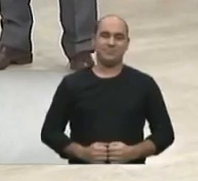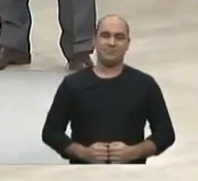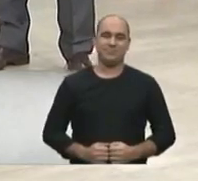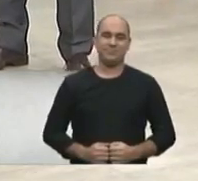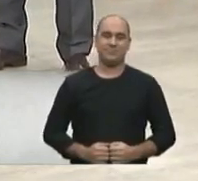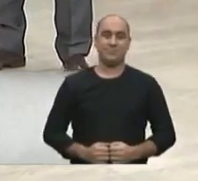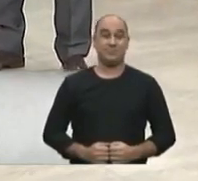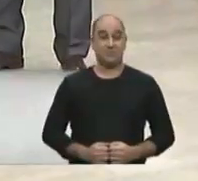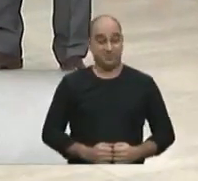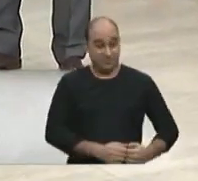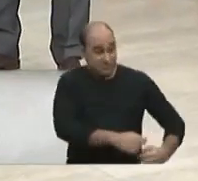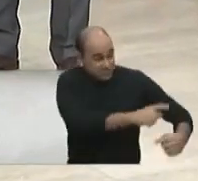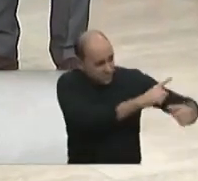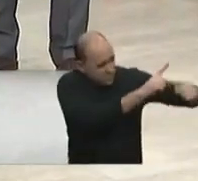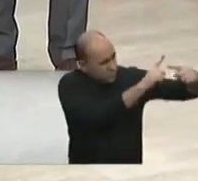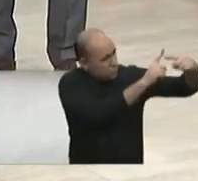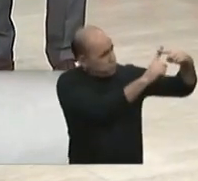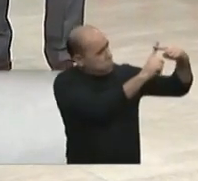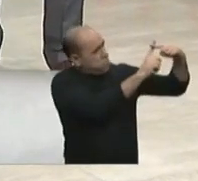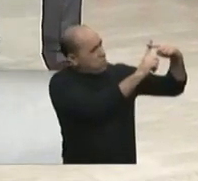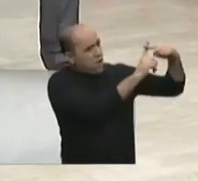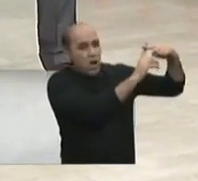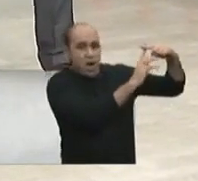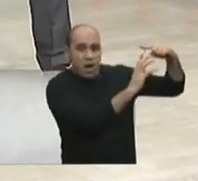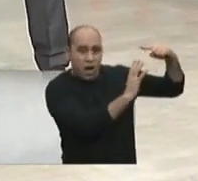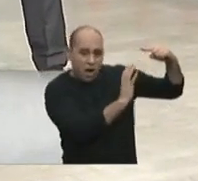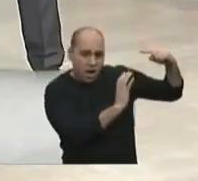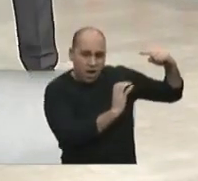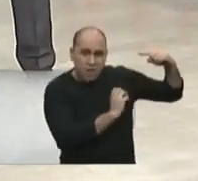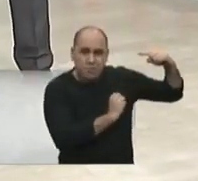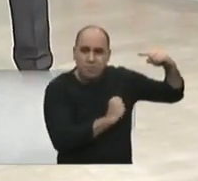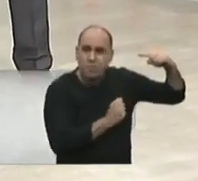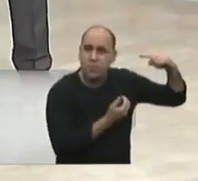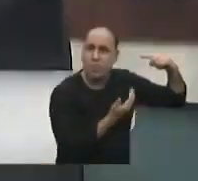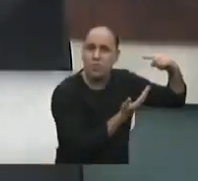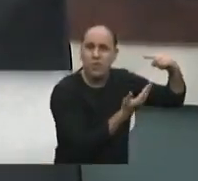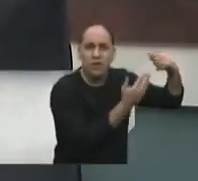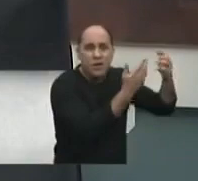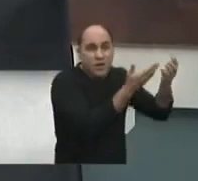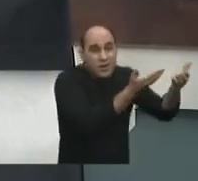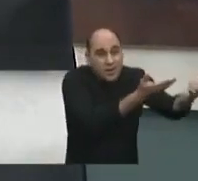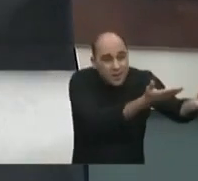É esse amor que convida a